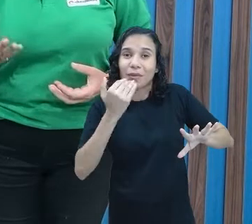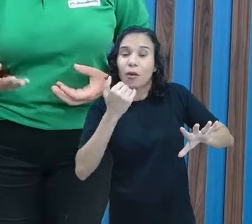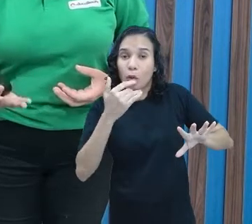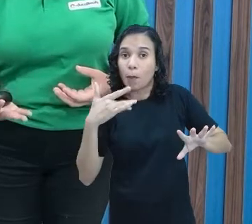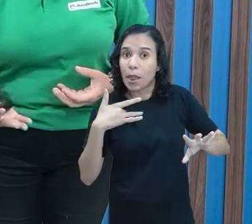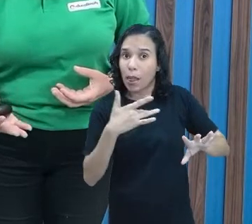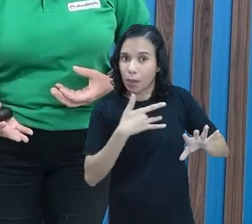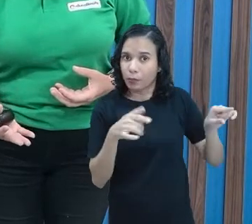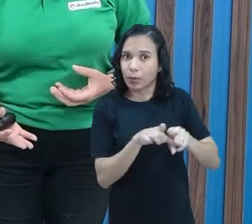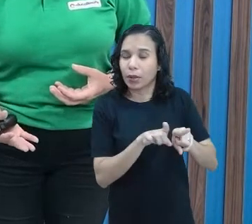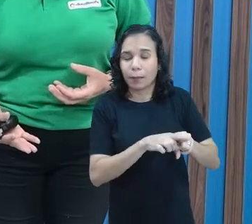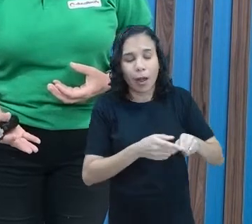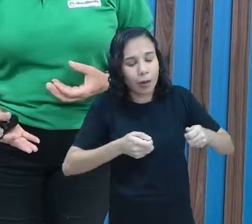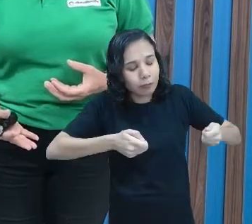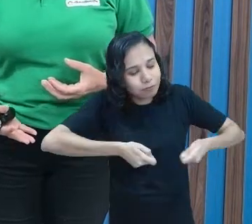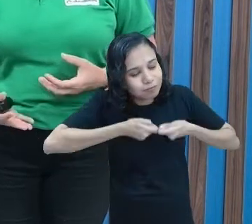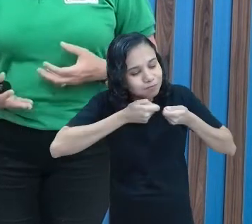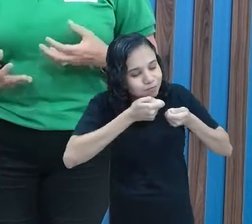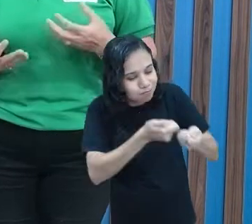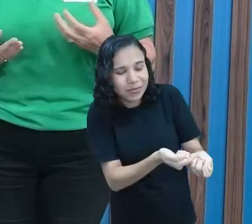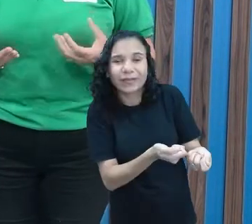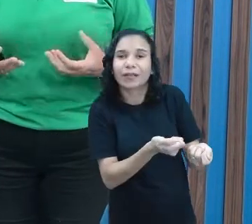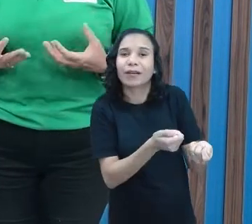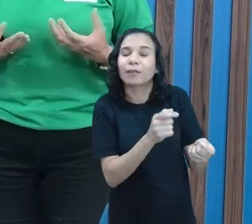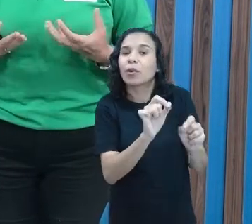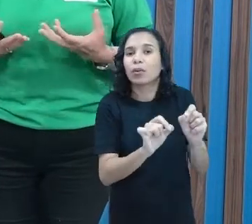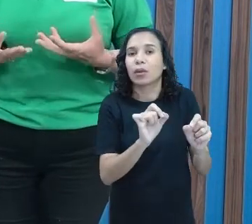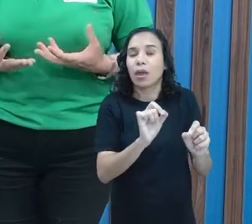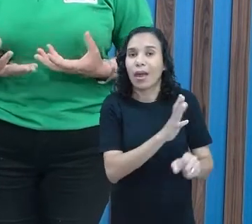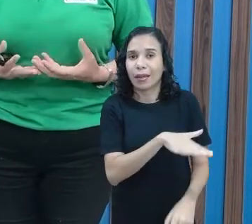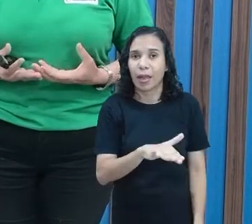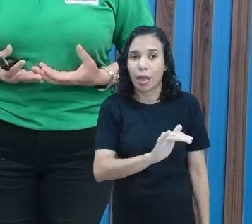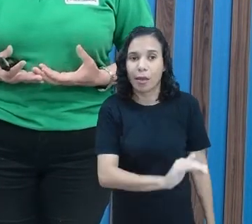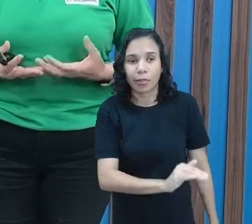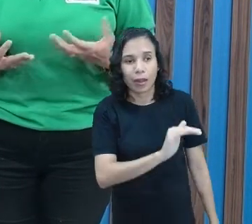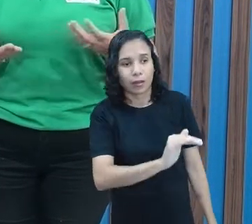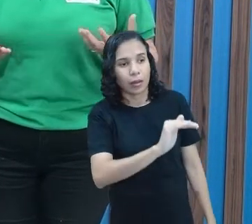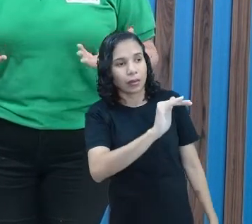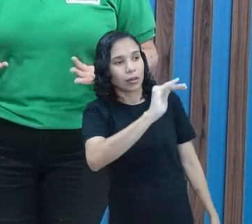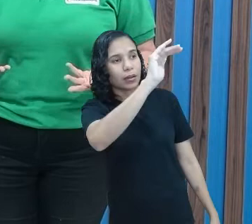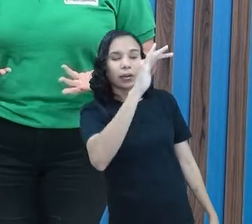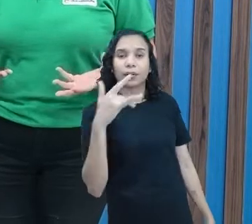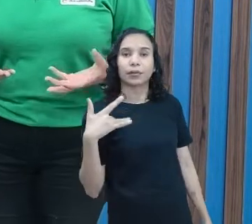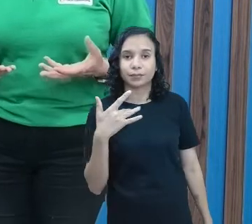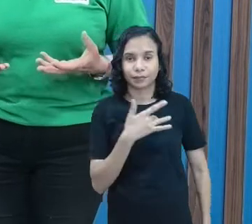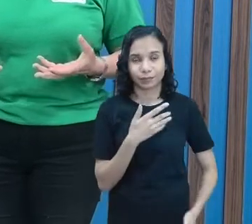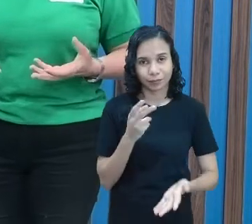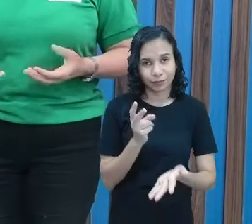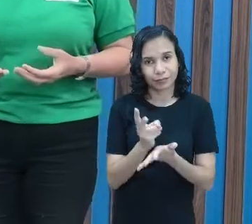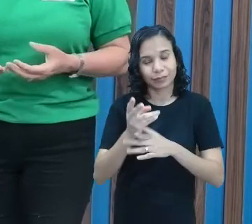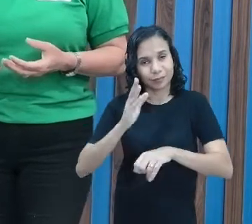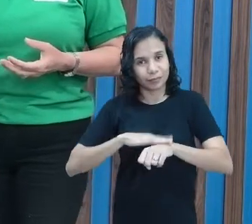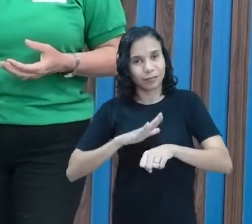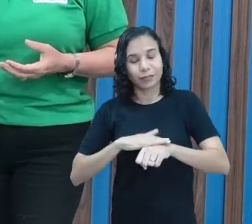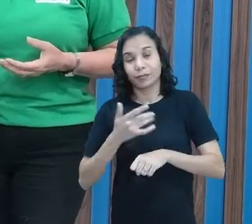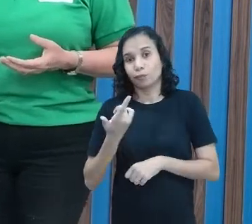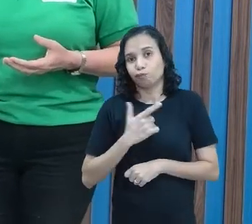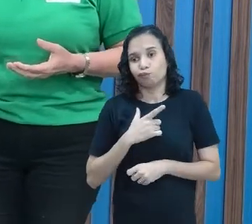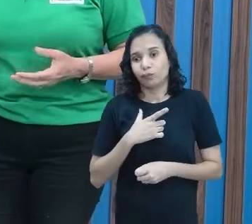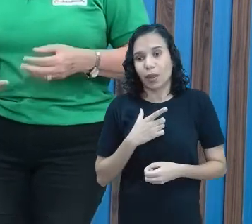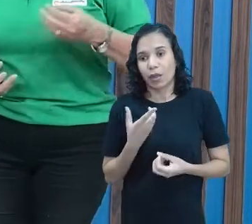alimentação que vamos oferecer às nossas crianças, para que elas também possam crescer saudáveis. Nesse momento, elas não têm